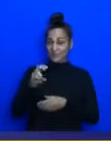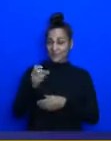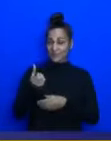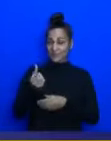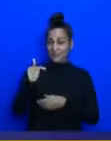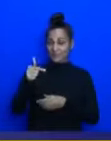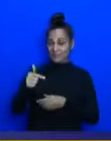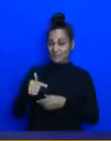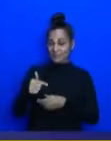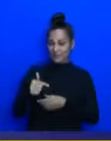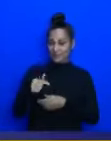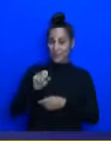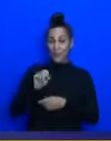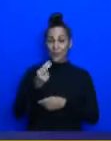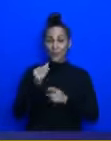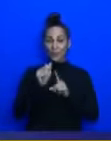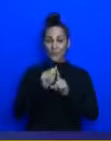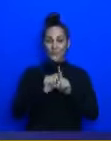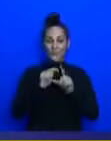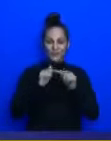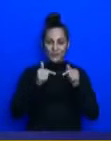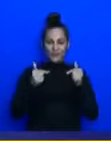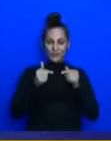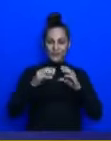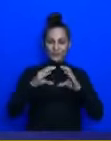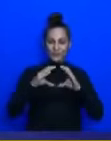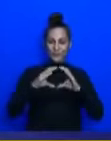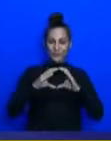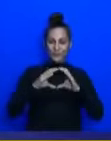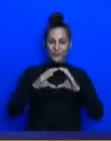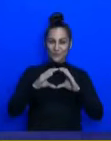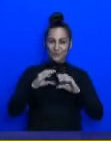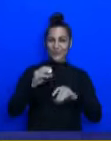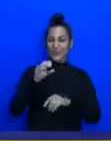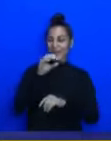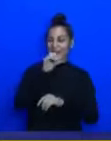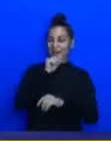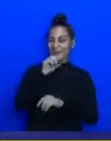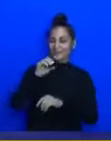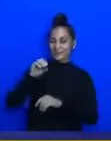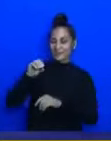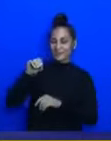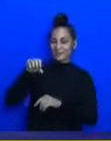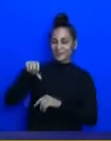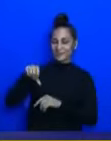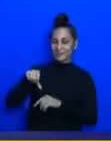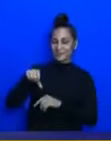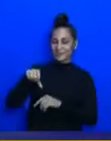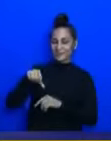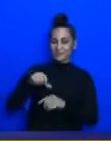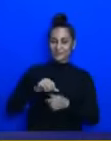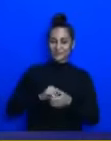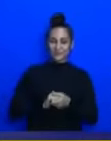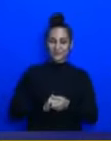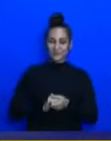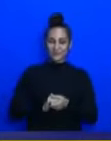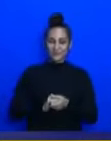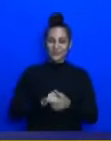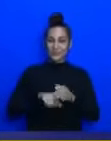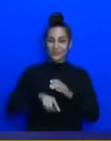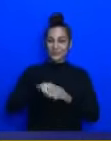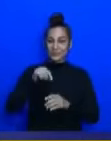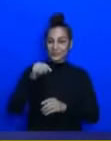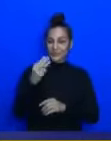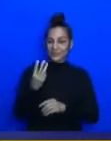6 ou 7 números ou acertando o mês da sorte. Bola laranja 09. Laranja 09.